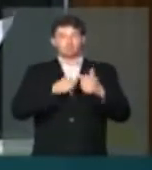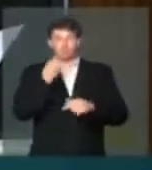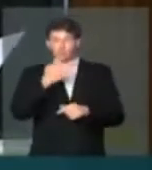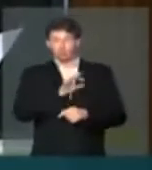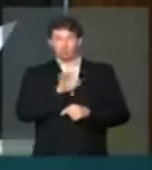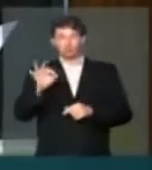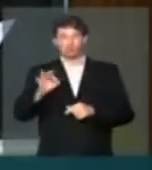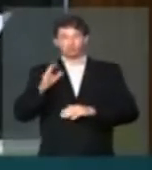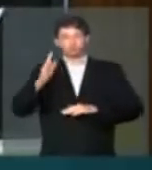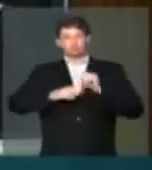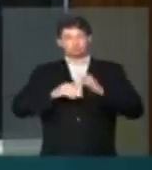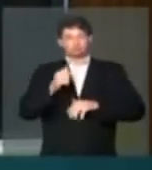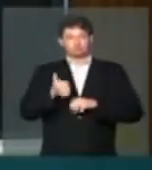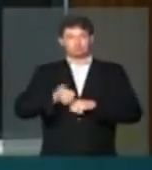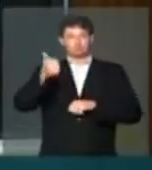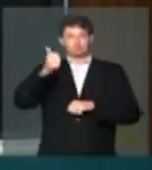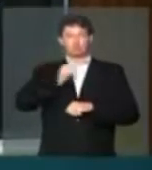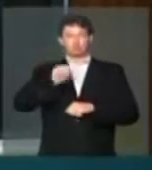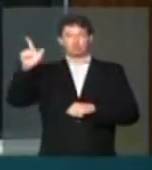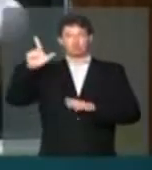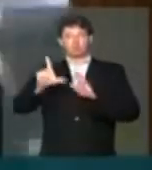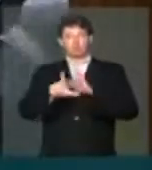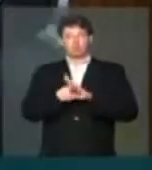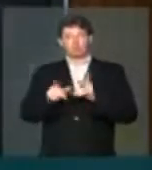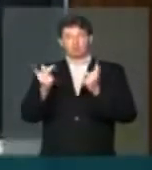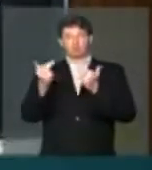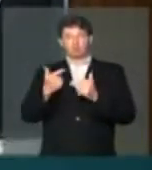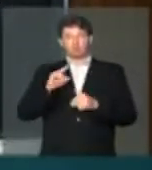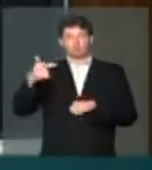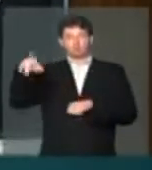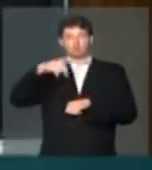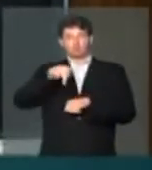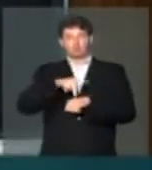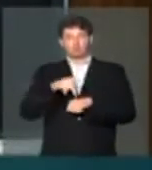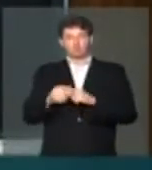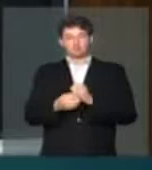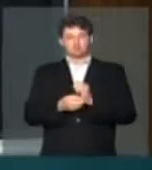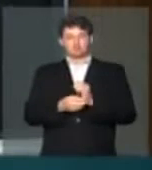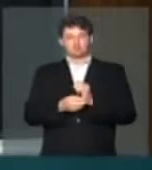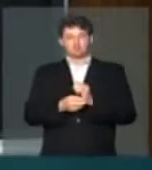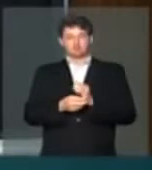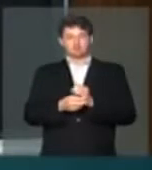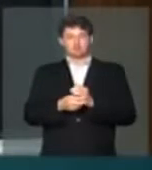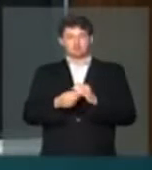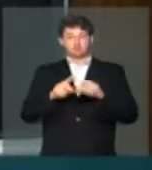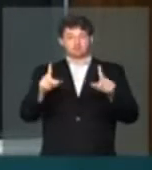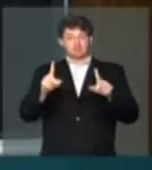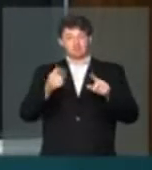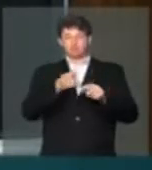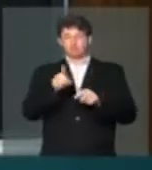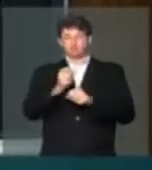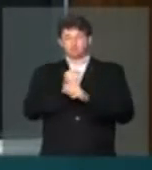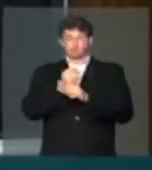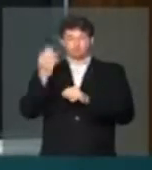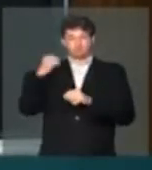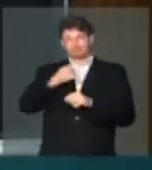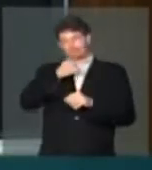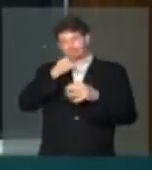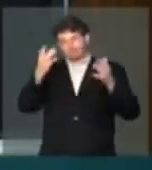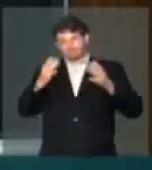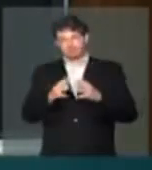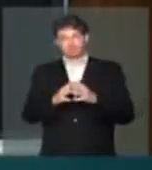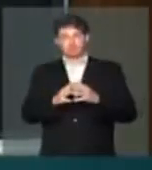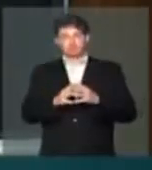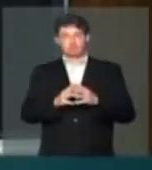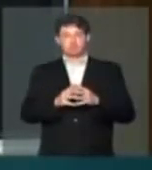período com eficiência maior do que legislações similares em muitos outros países. No entanto, nos últimos anos, infelizmente,